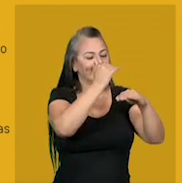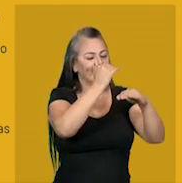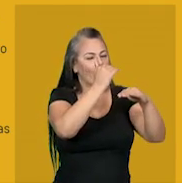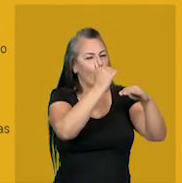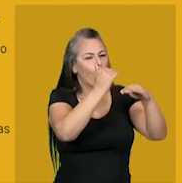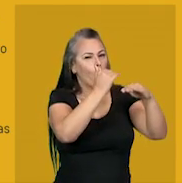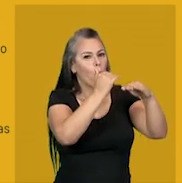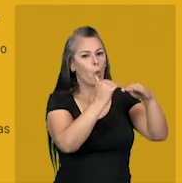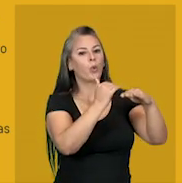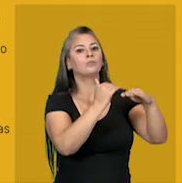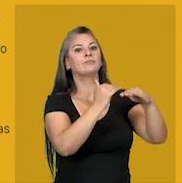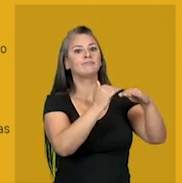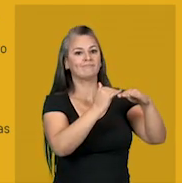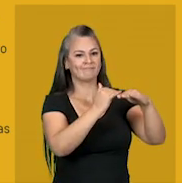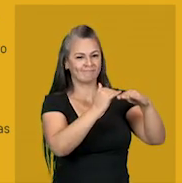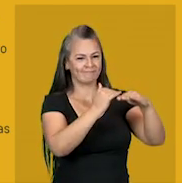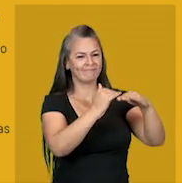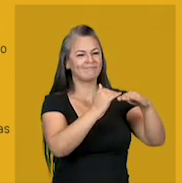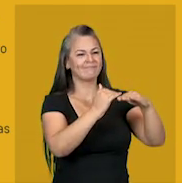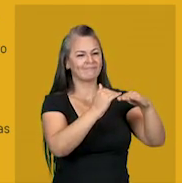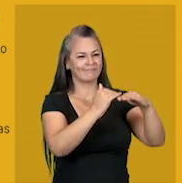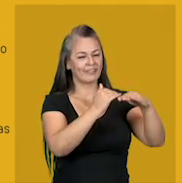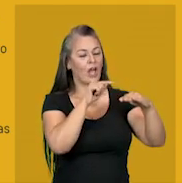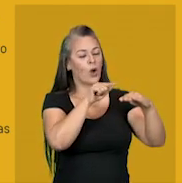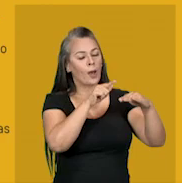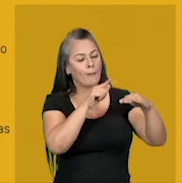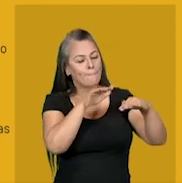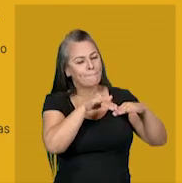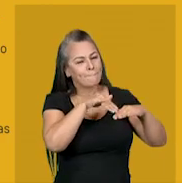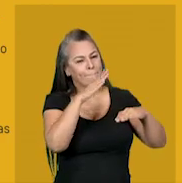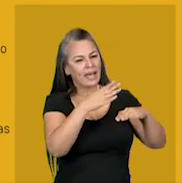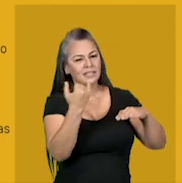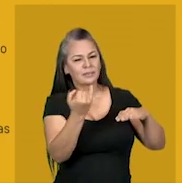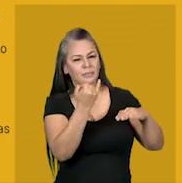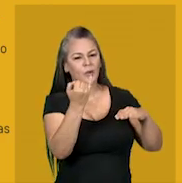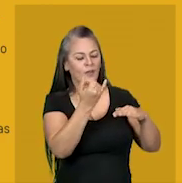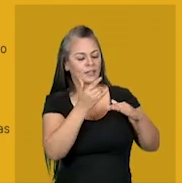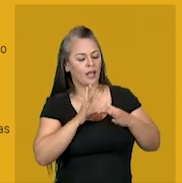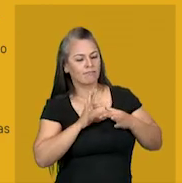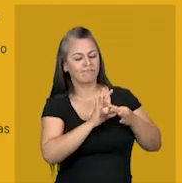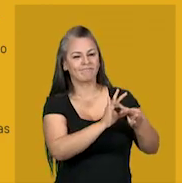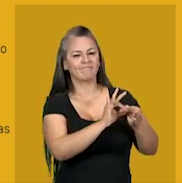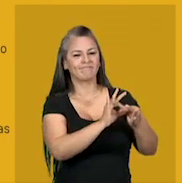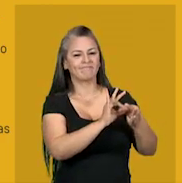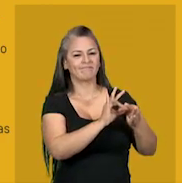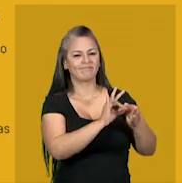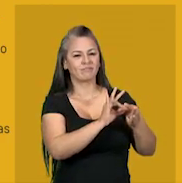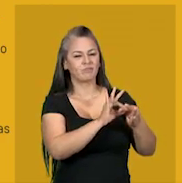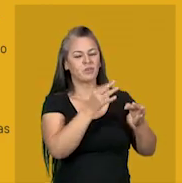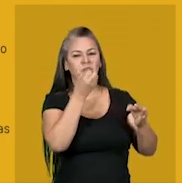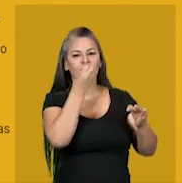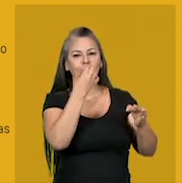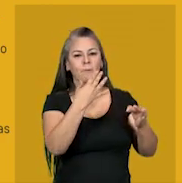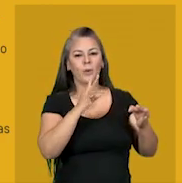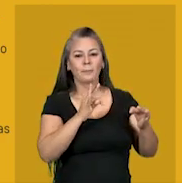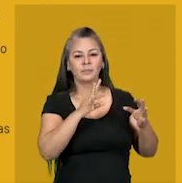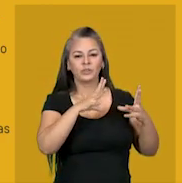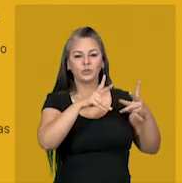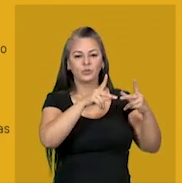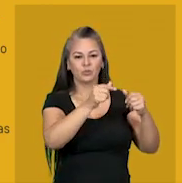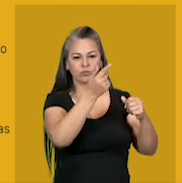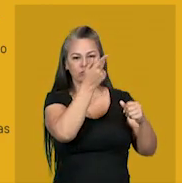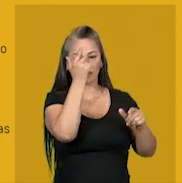que mais importante é o que une os seres humanos, né, na boa convivência, é aquilo que é comum a todos nós, somos todos seres